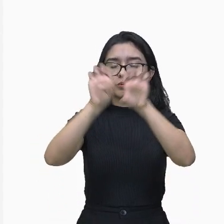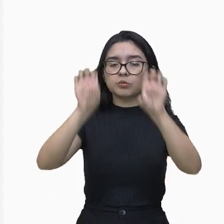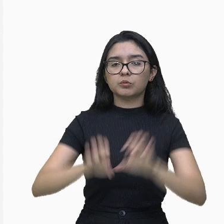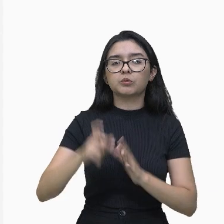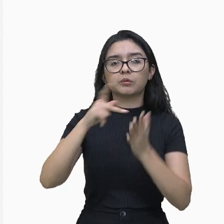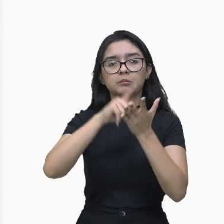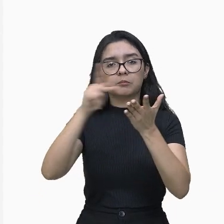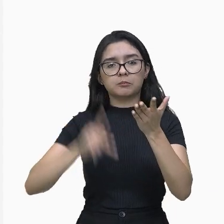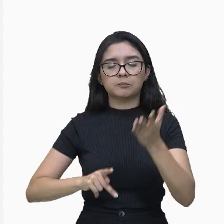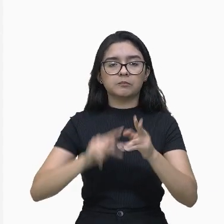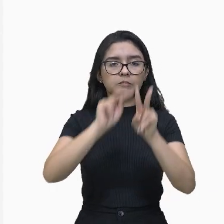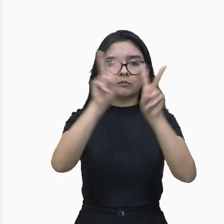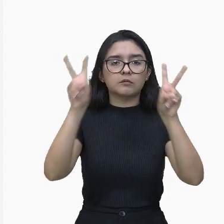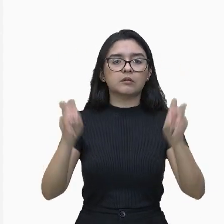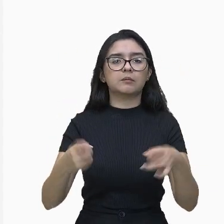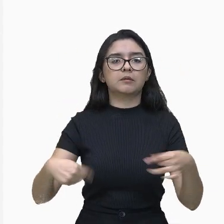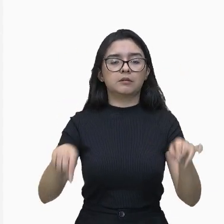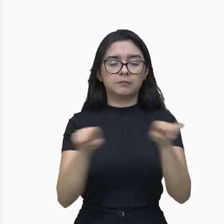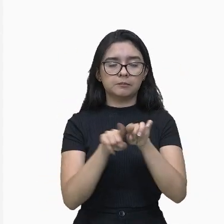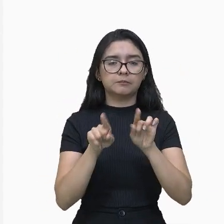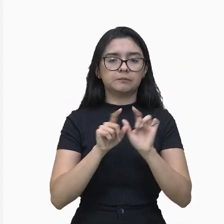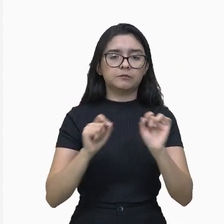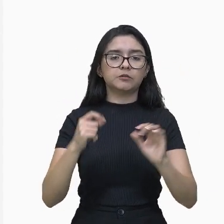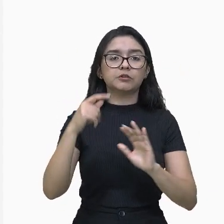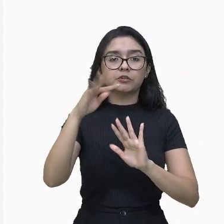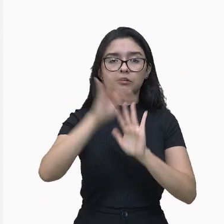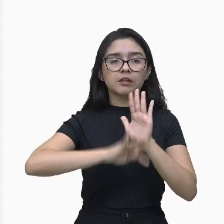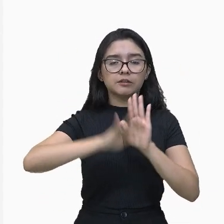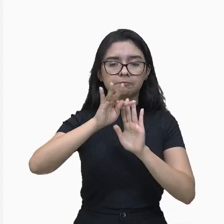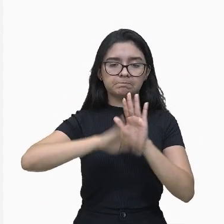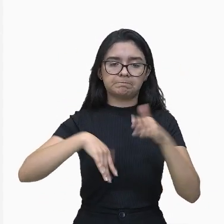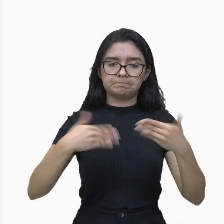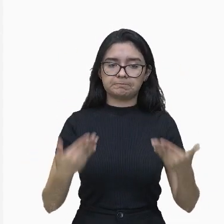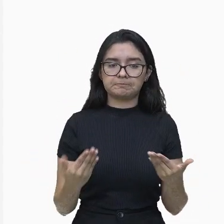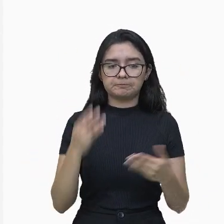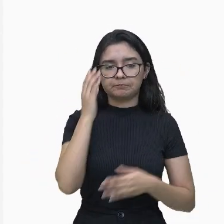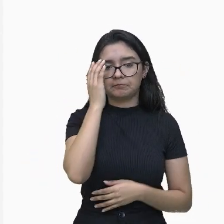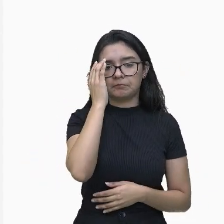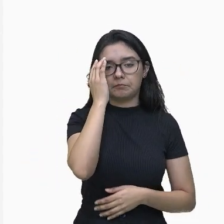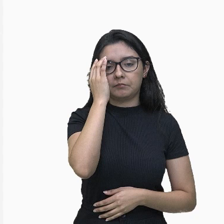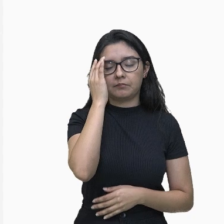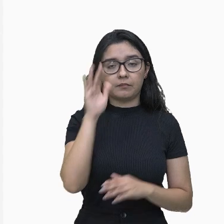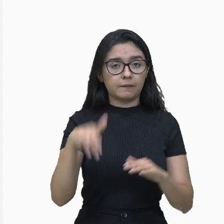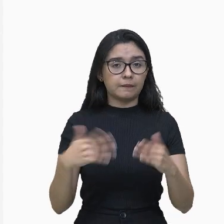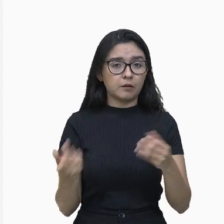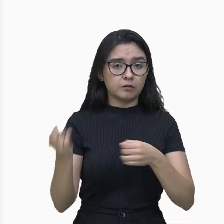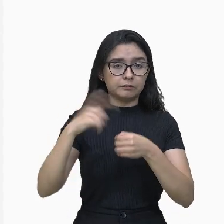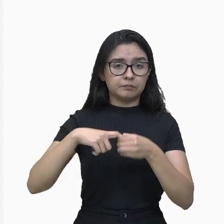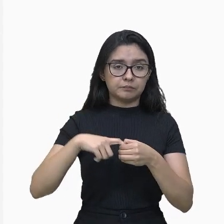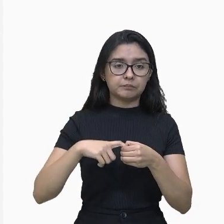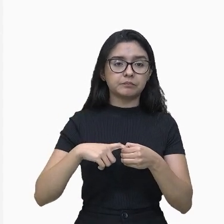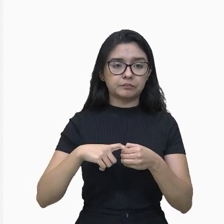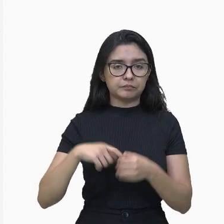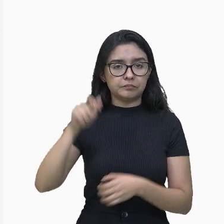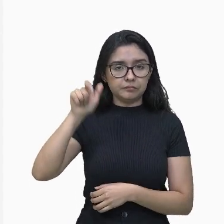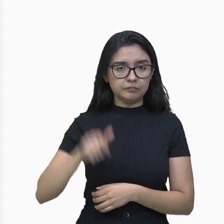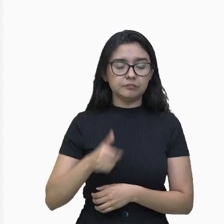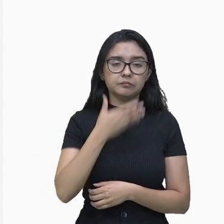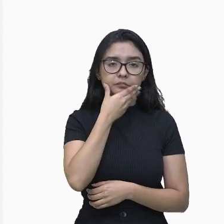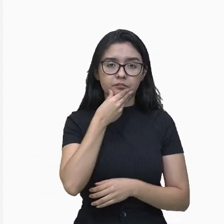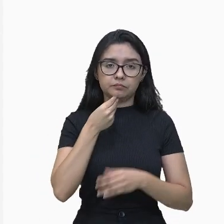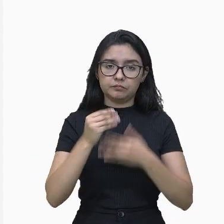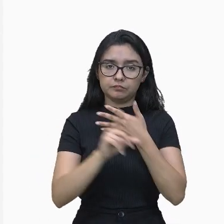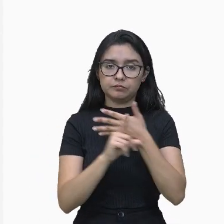teor temático exatamente desses textos então quando a gente retoma Vinícius de Moraes E